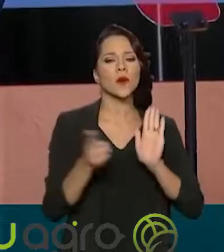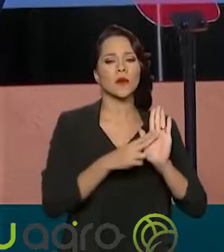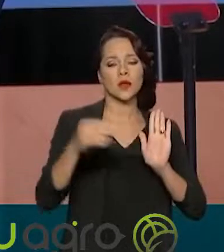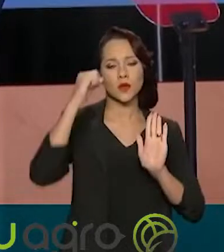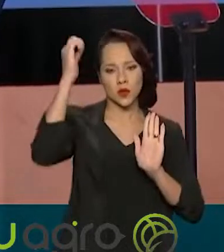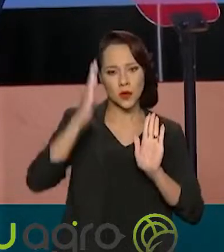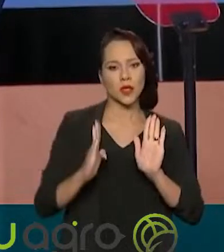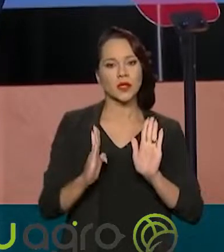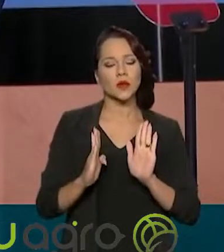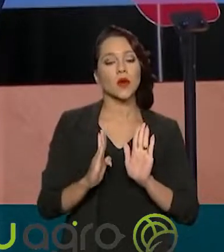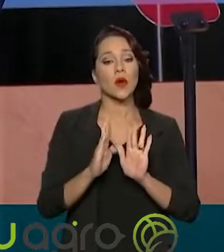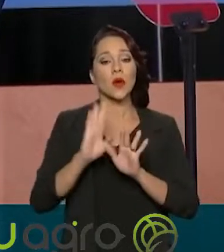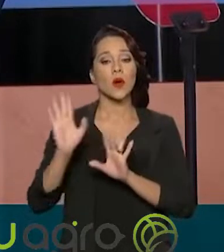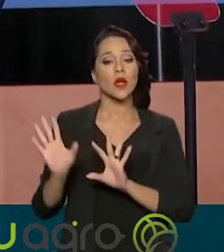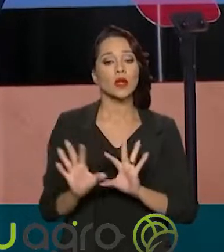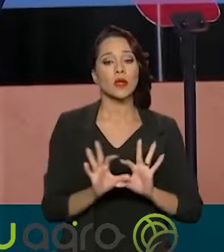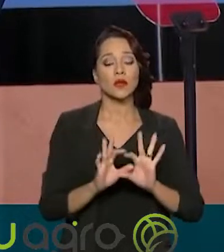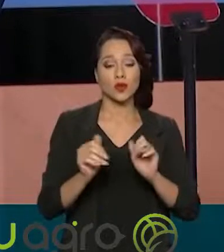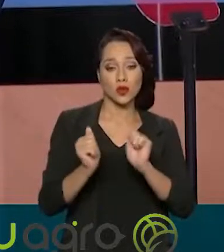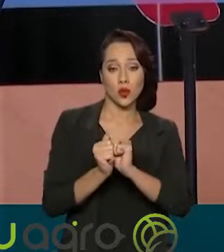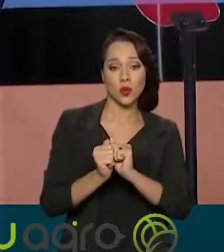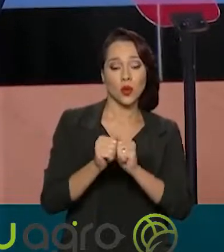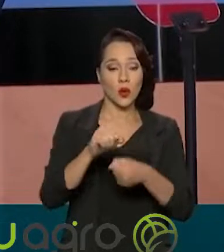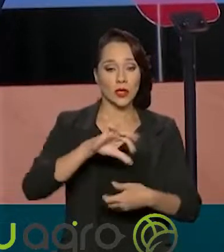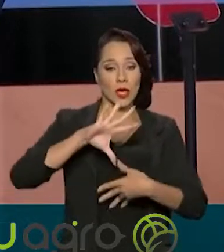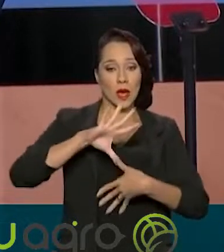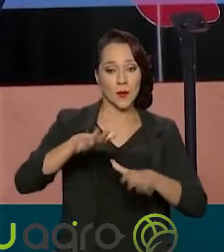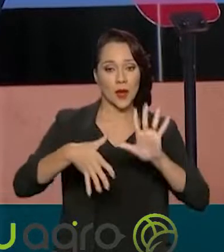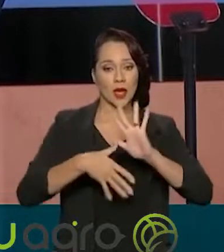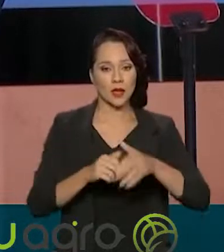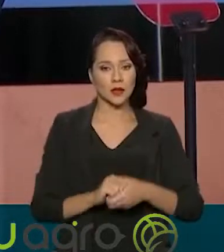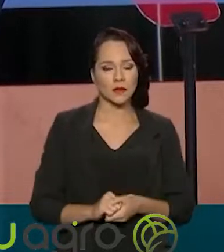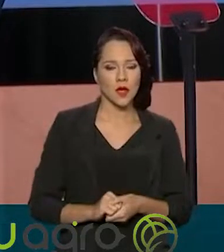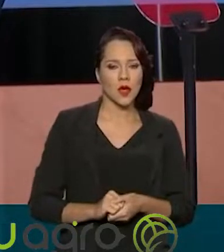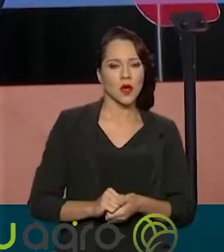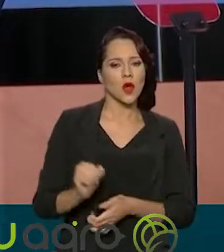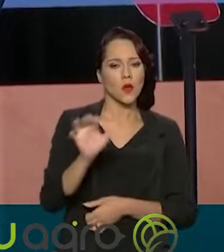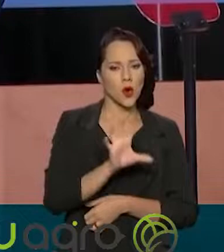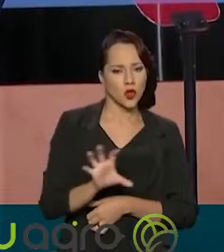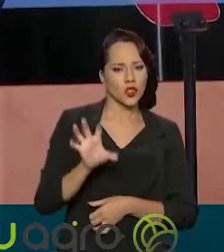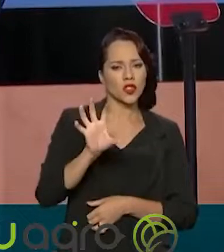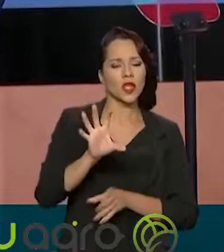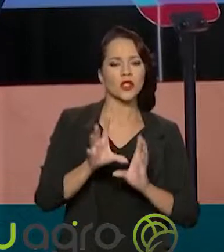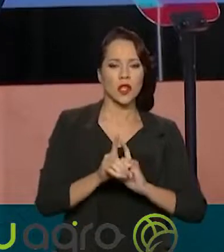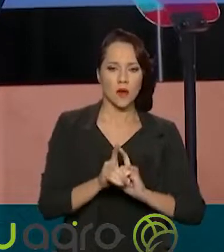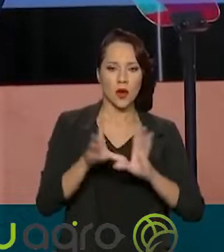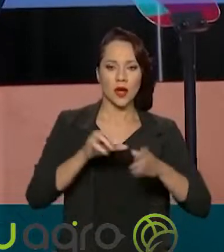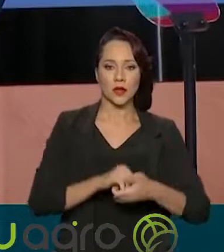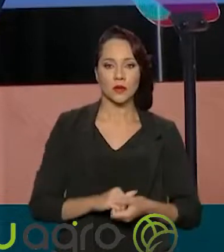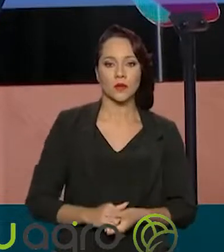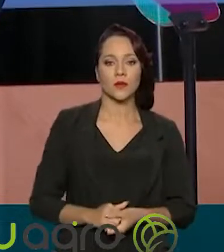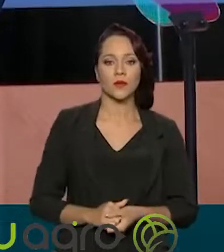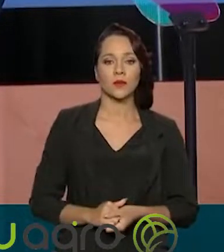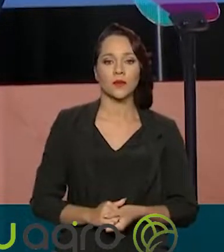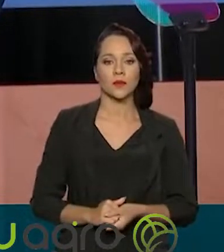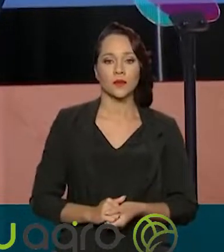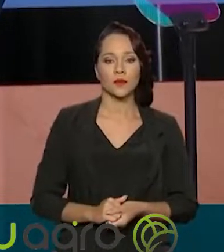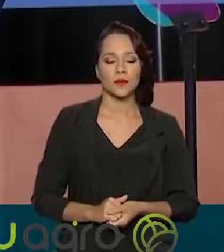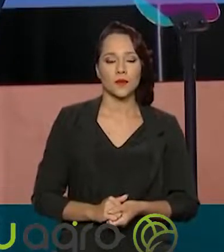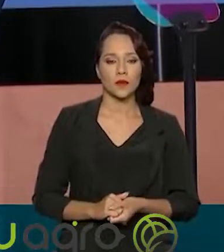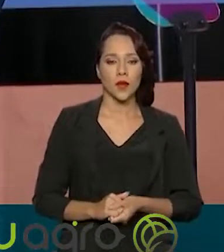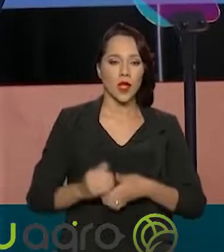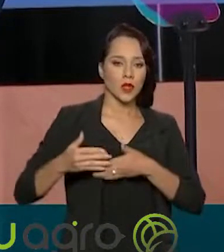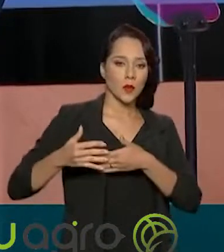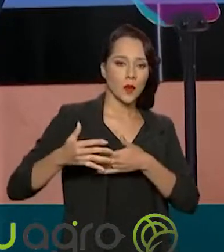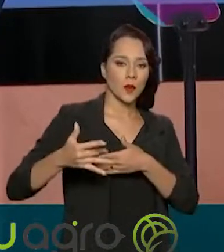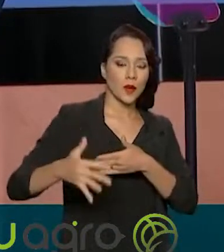Brasil com a integração das Américas, como continente próspero e democrático. Ao longo